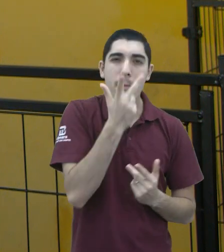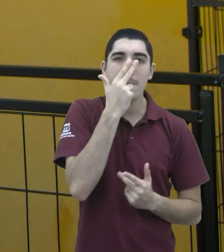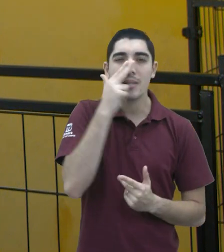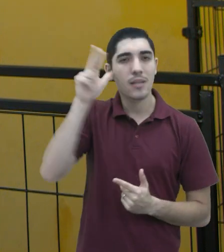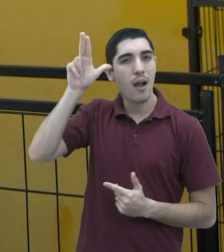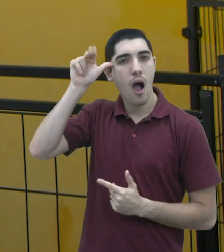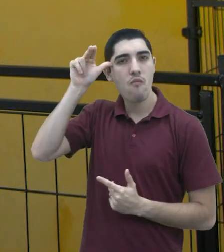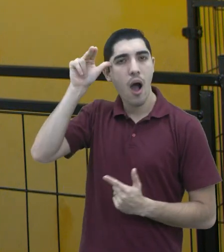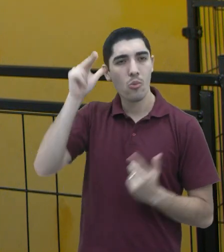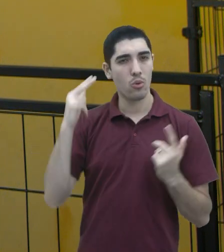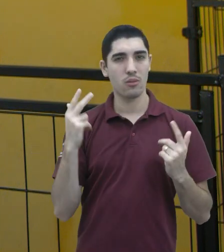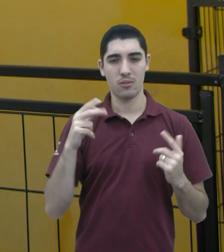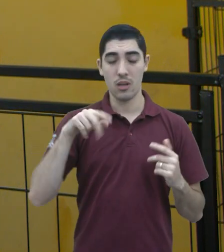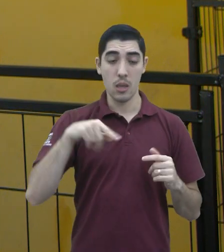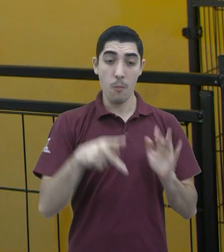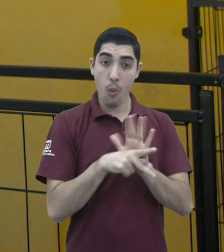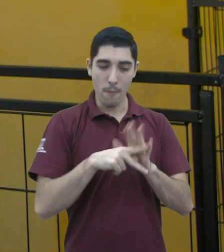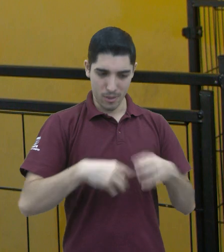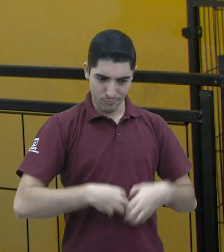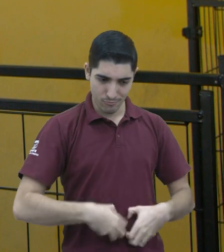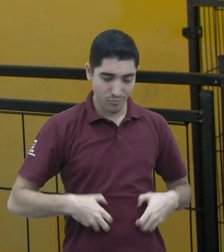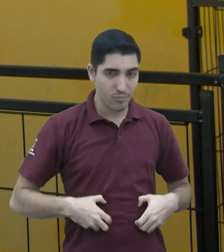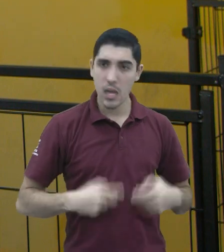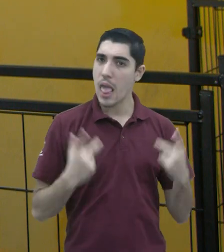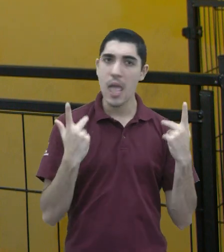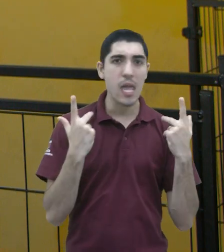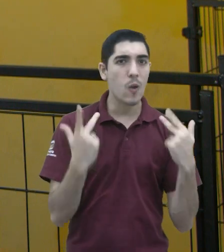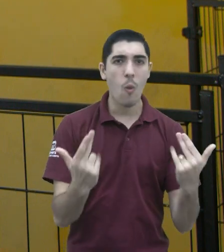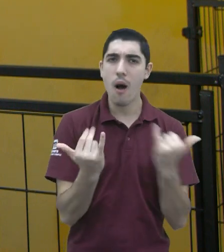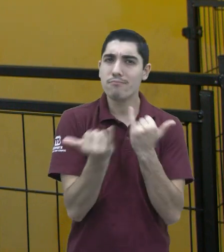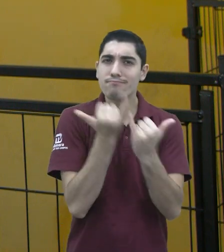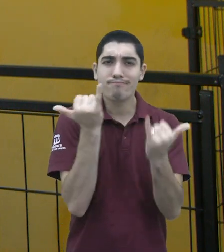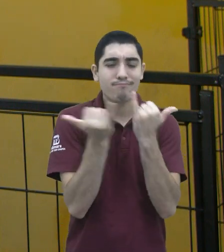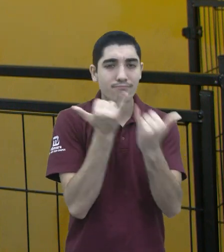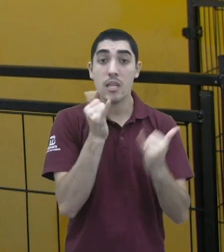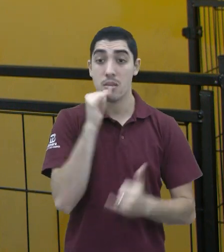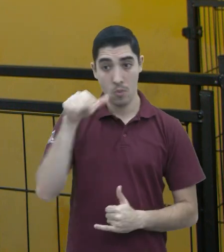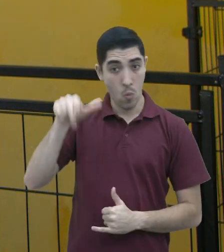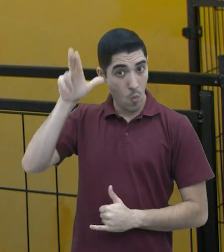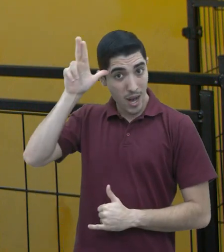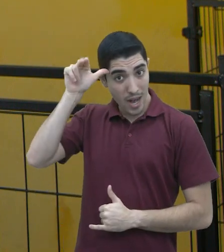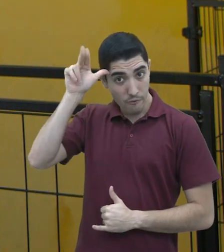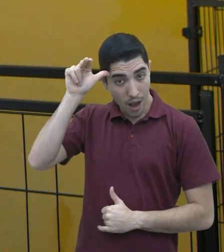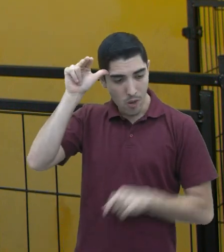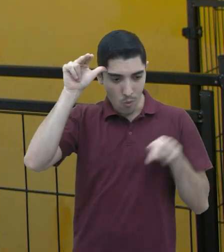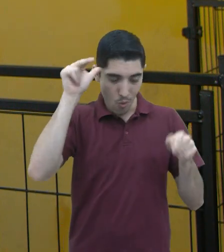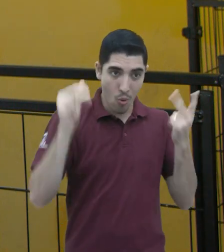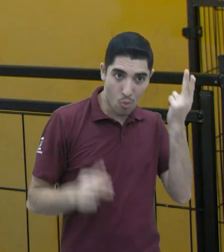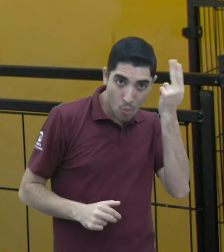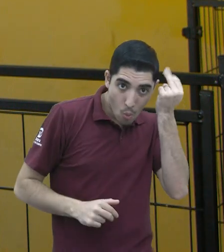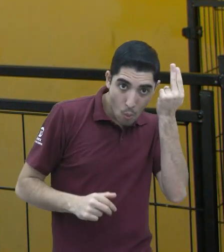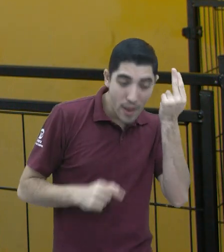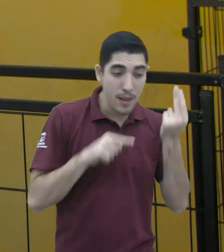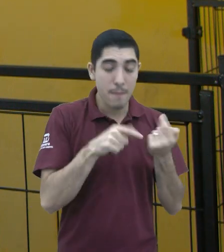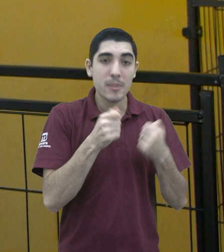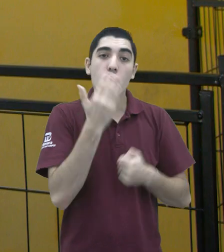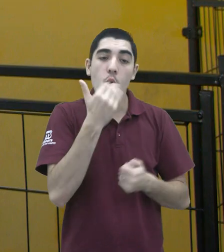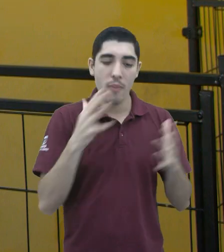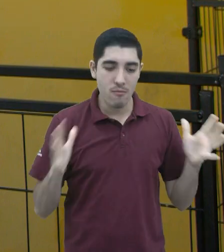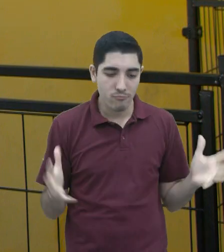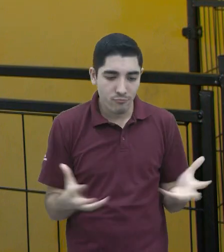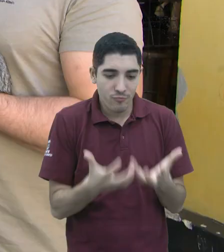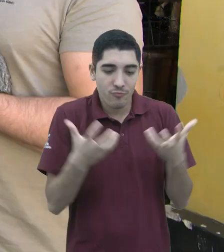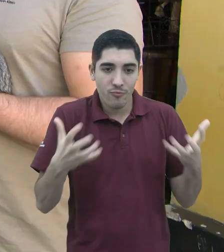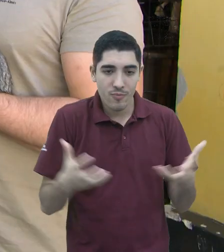cavalos. Eles, na parte de intestino, são muito parecidos. Então, assim como os cavalos, os coelhos precisam